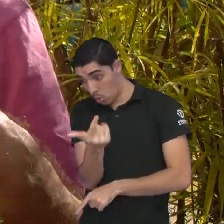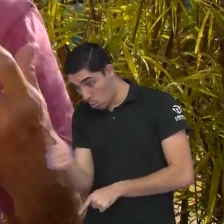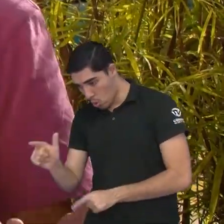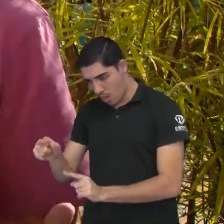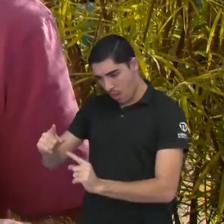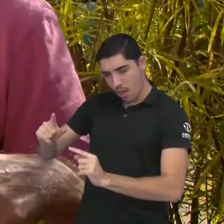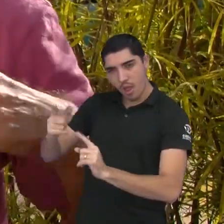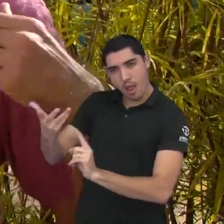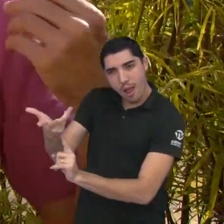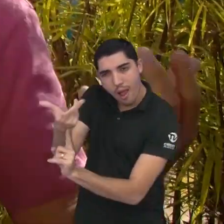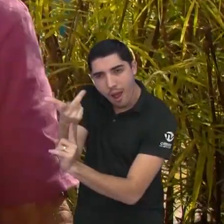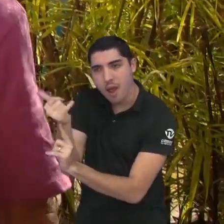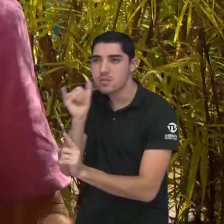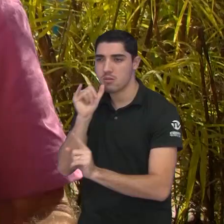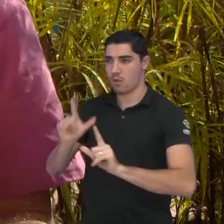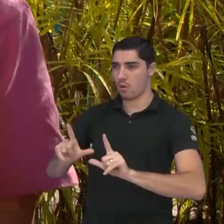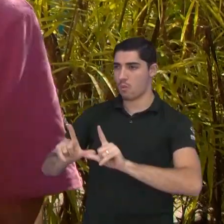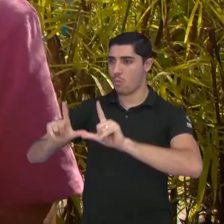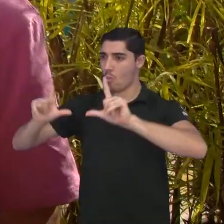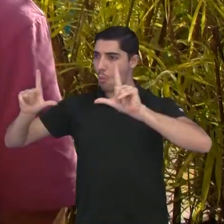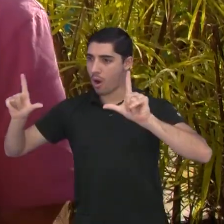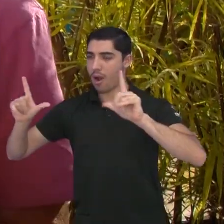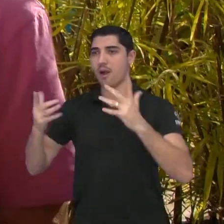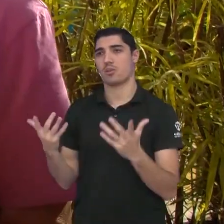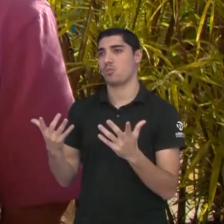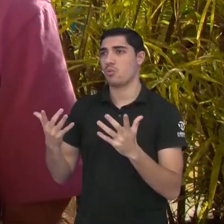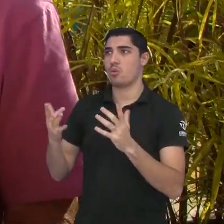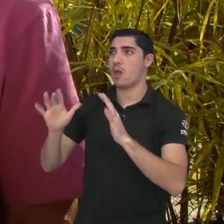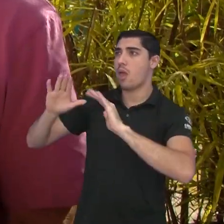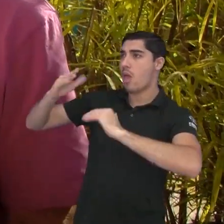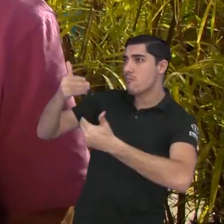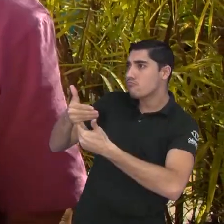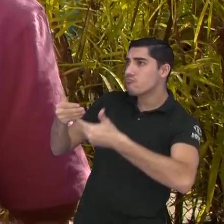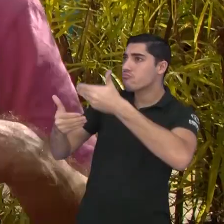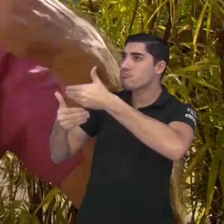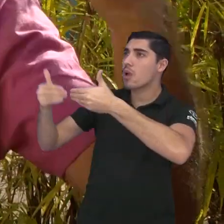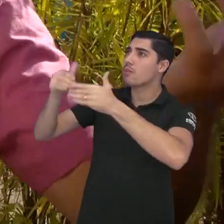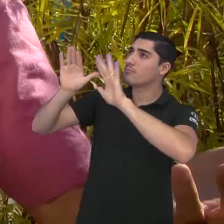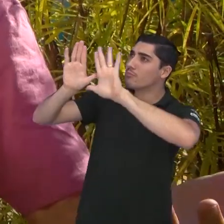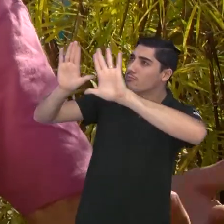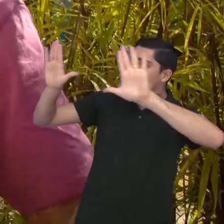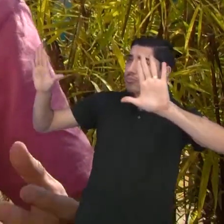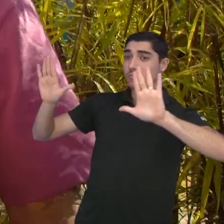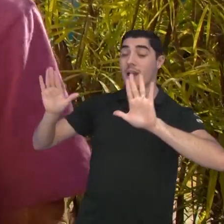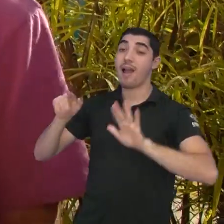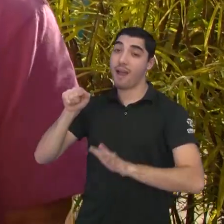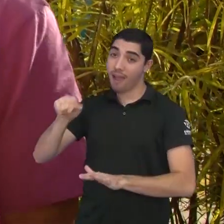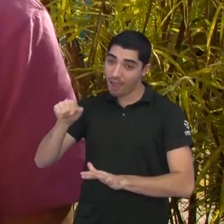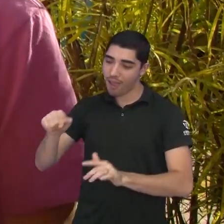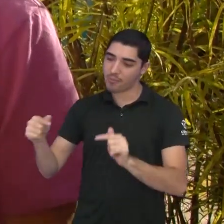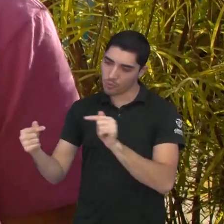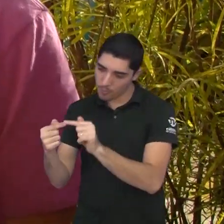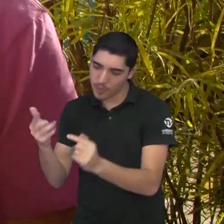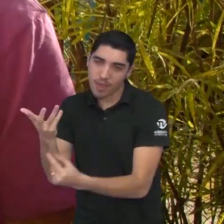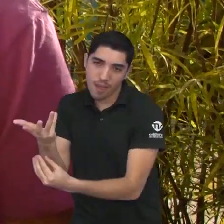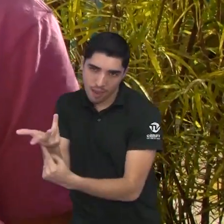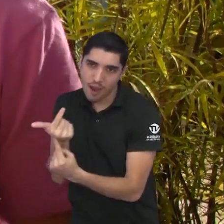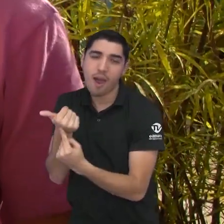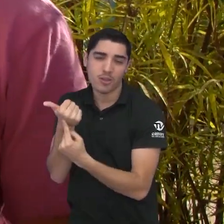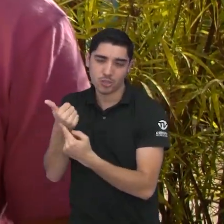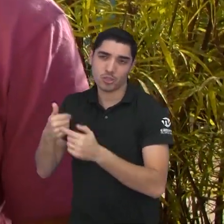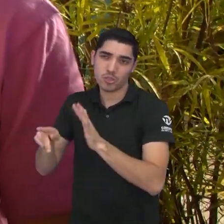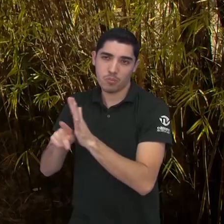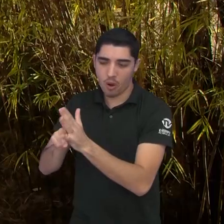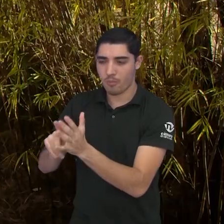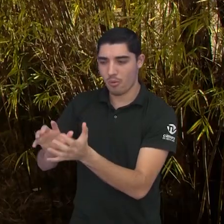parte mais artística, para um quadro ou para uma atividade mural, que aí são os painéis, ele também aí já parte para a parte de